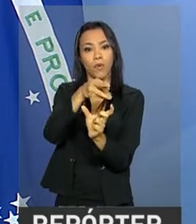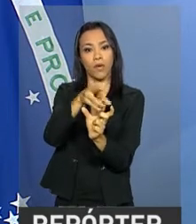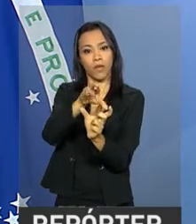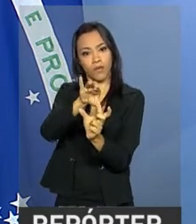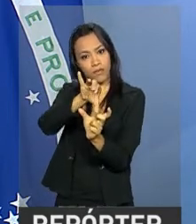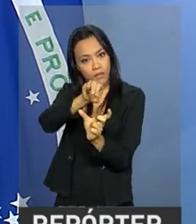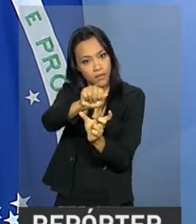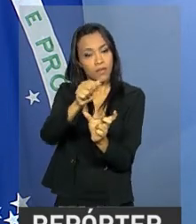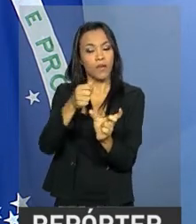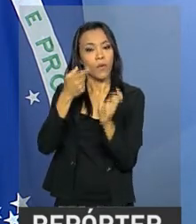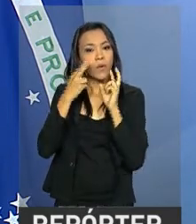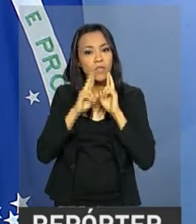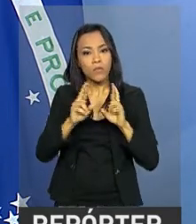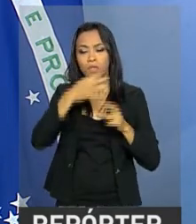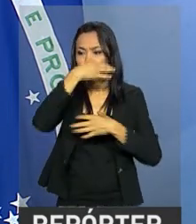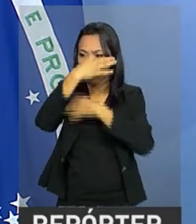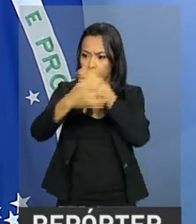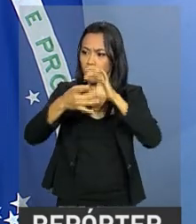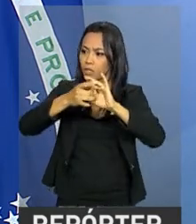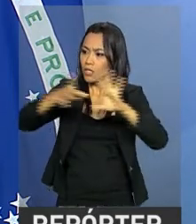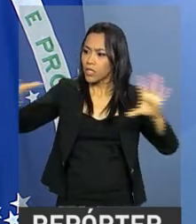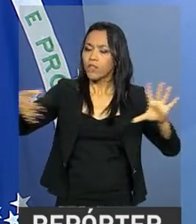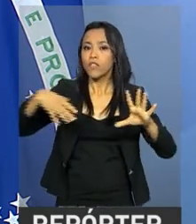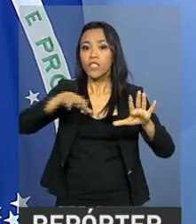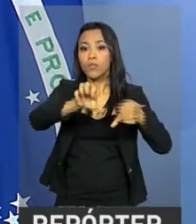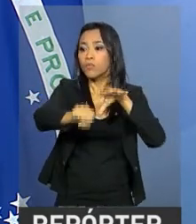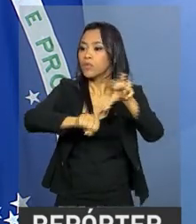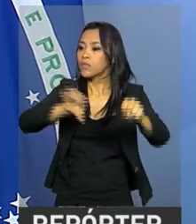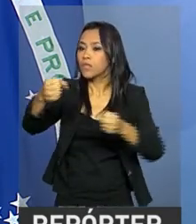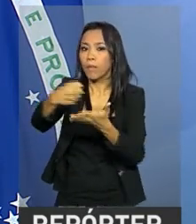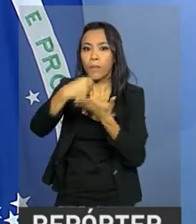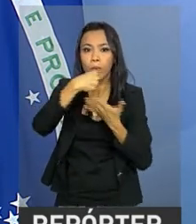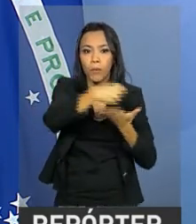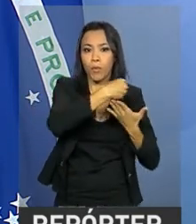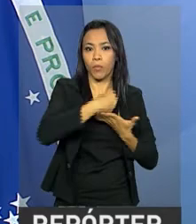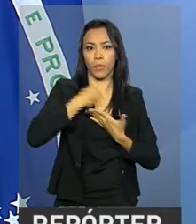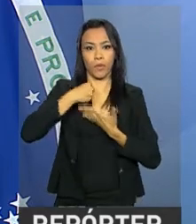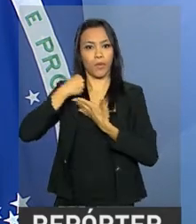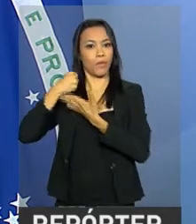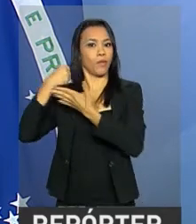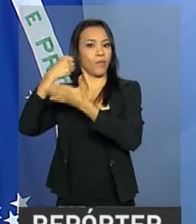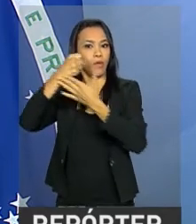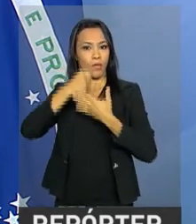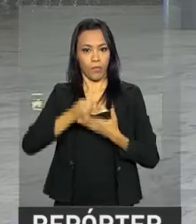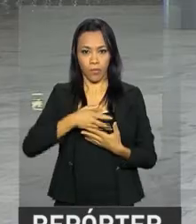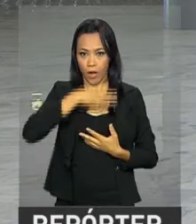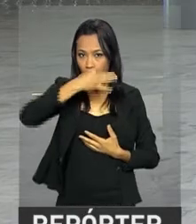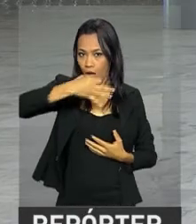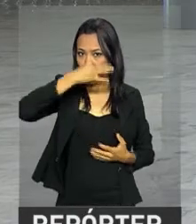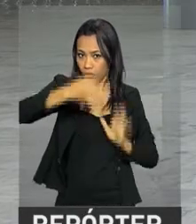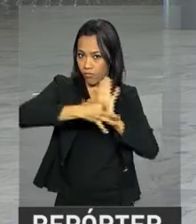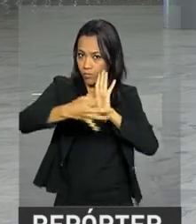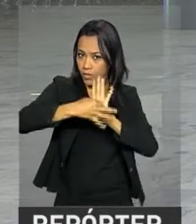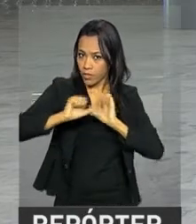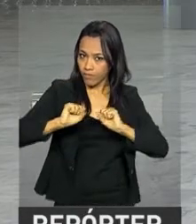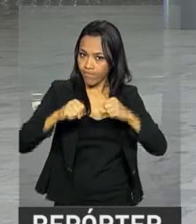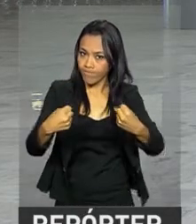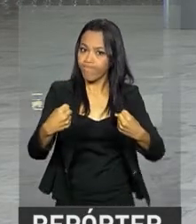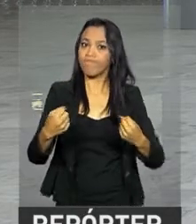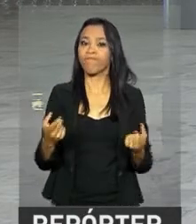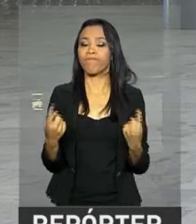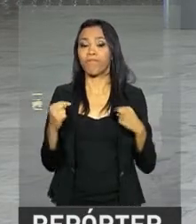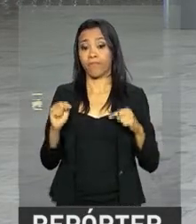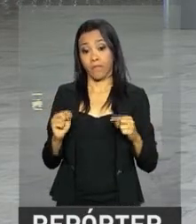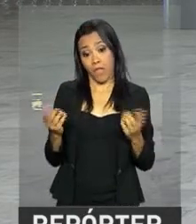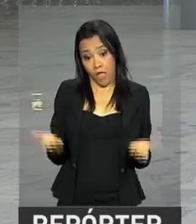expressão e da busca de apoio pelo convencimento e pela argumentação bom